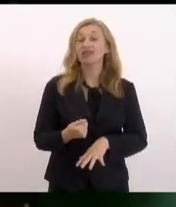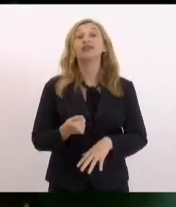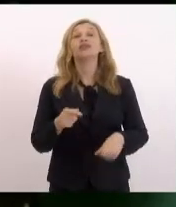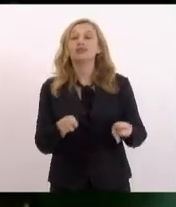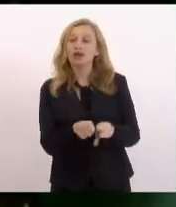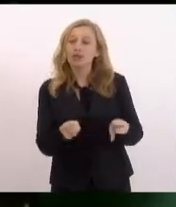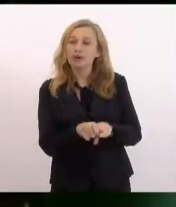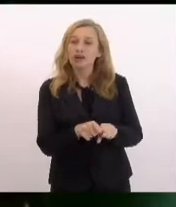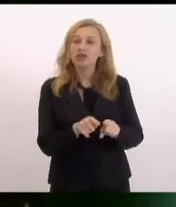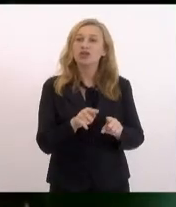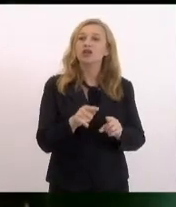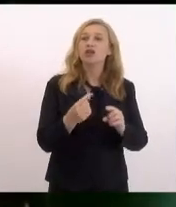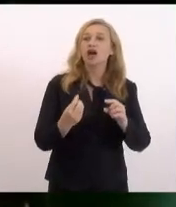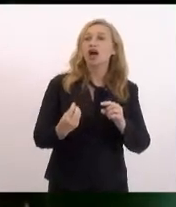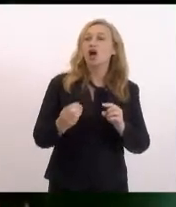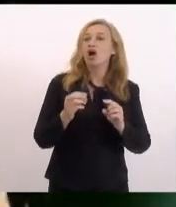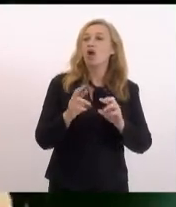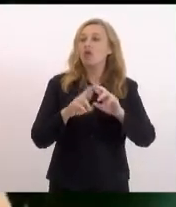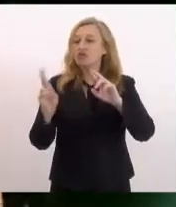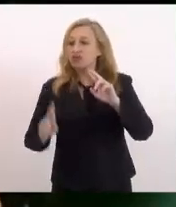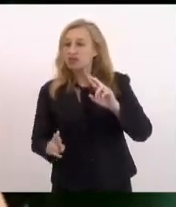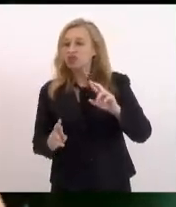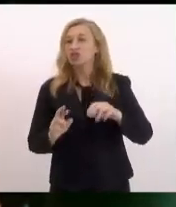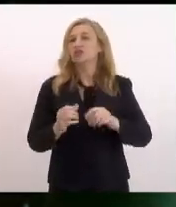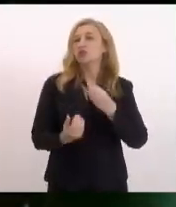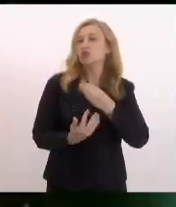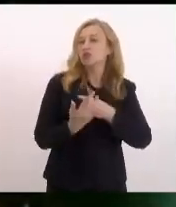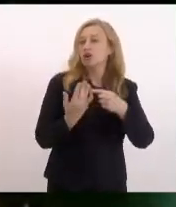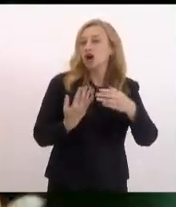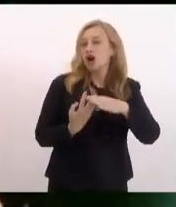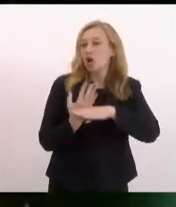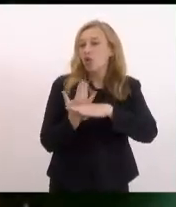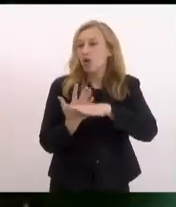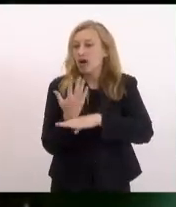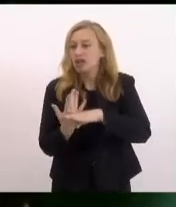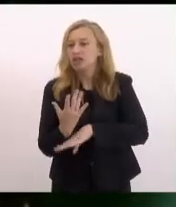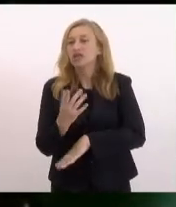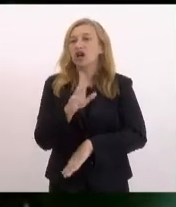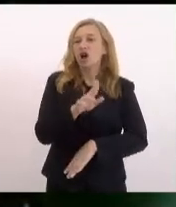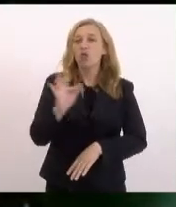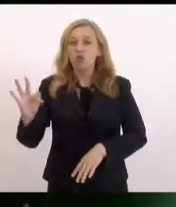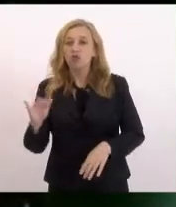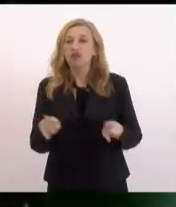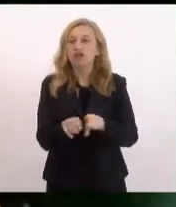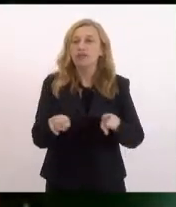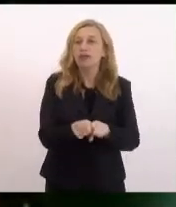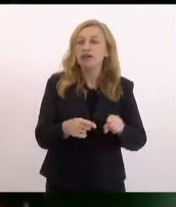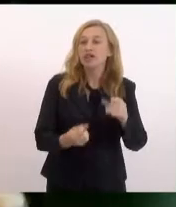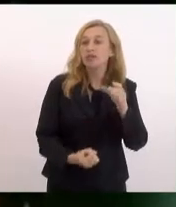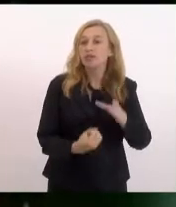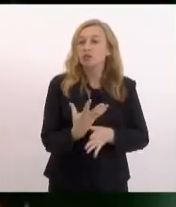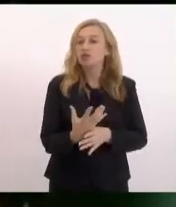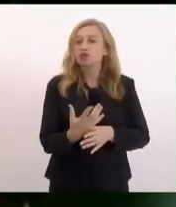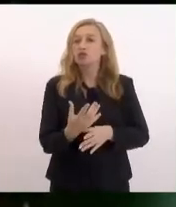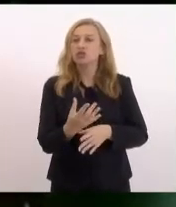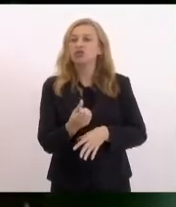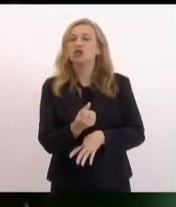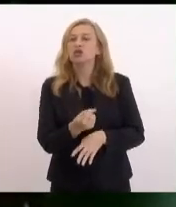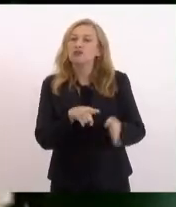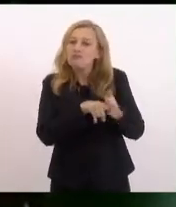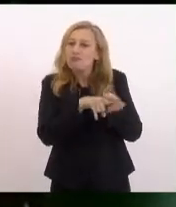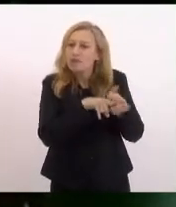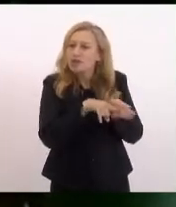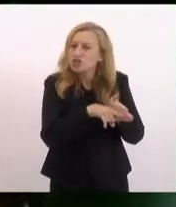como a UFRJ, a UERJ, a UF, que produziram também, a partir de suas